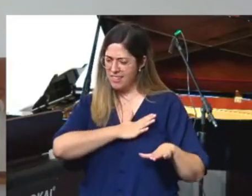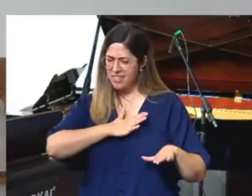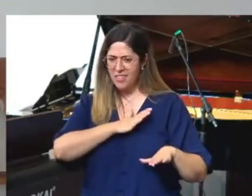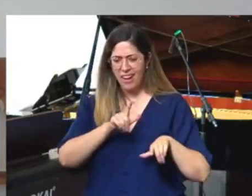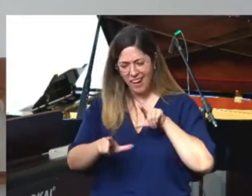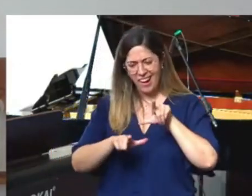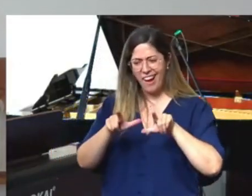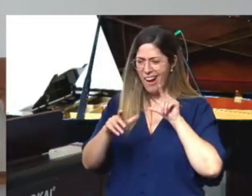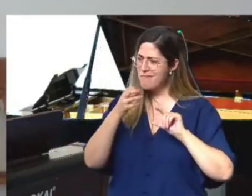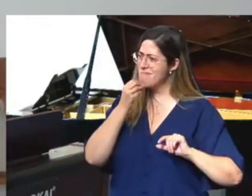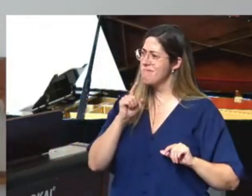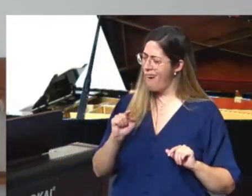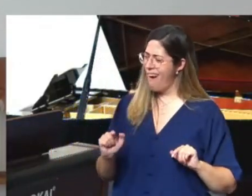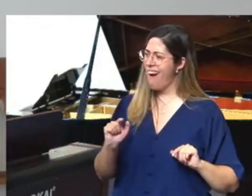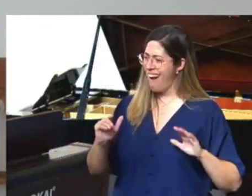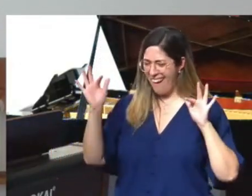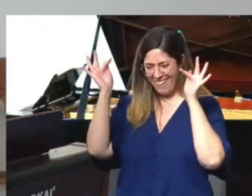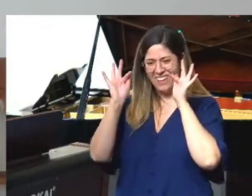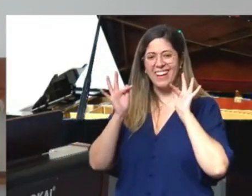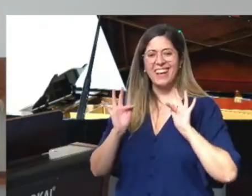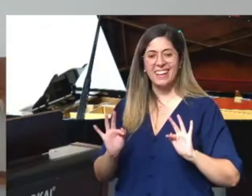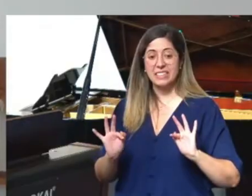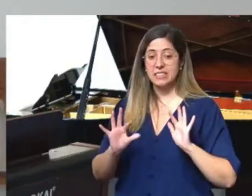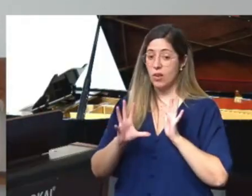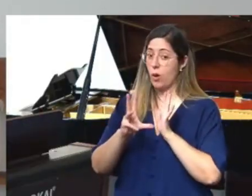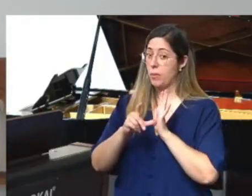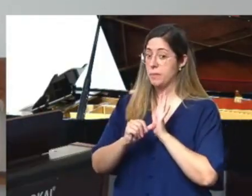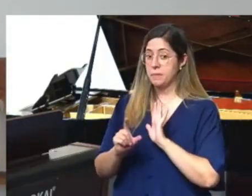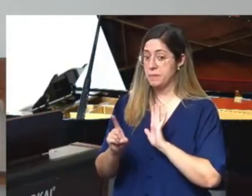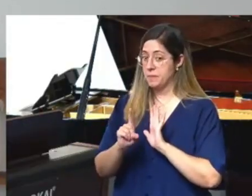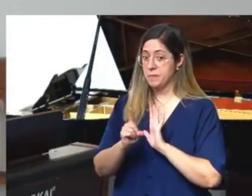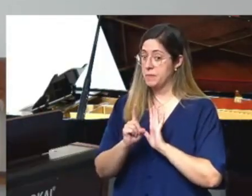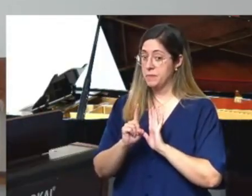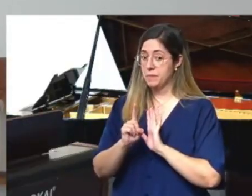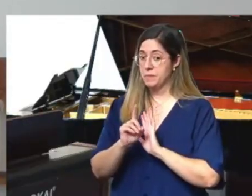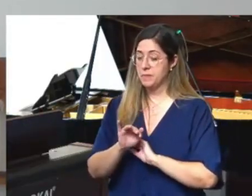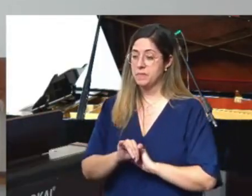satisfação na obra e no trabalho de vocês. Não furtem,